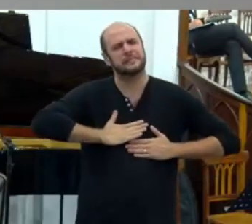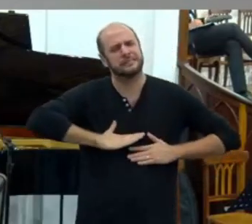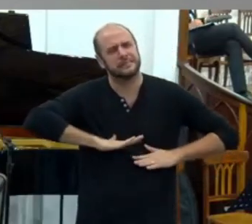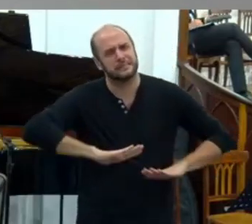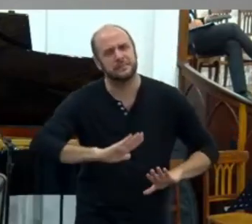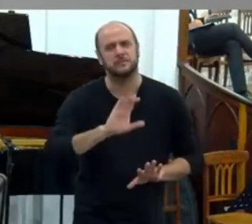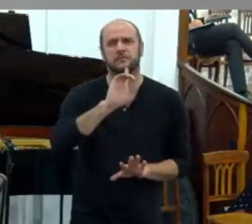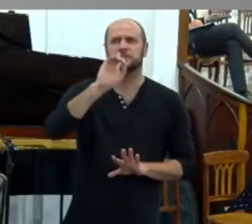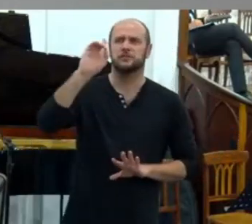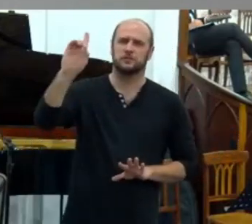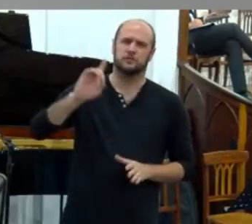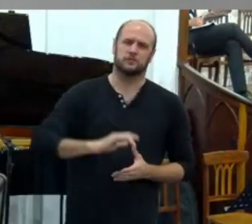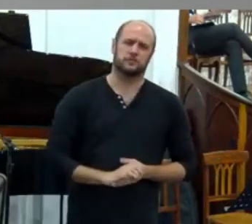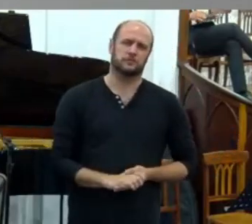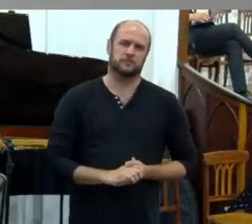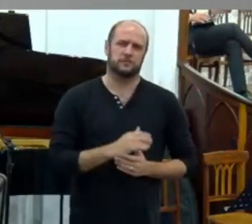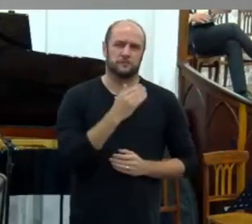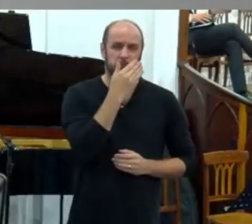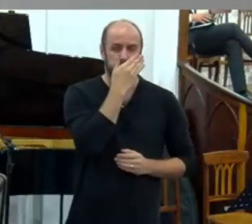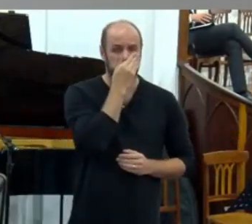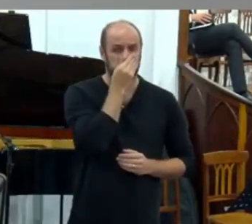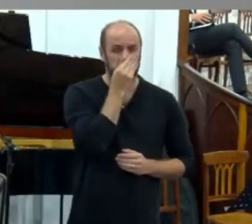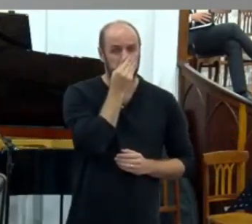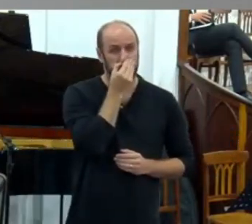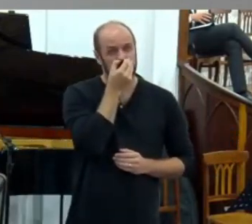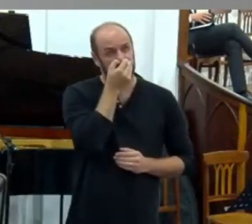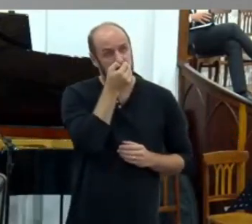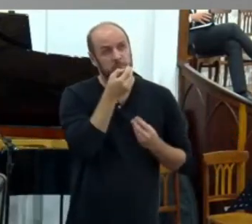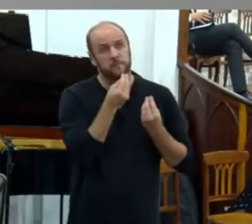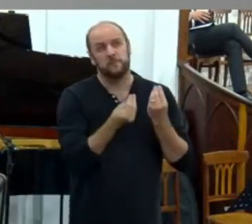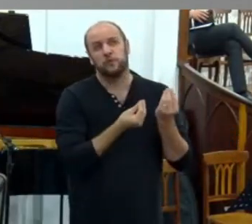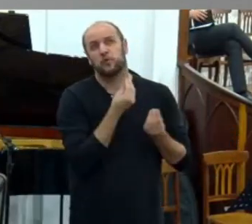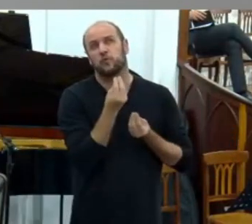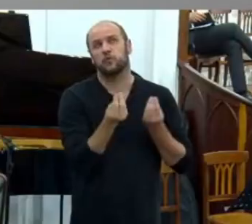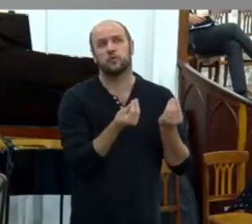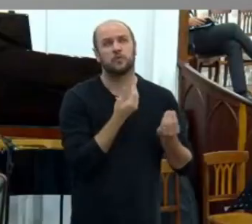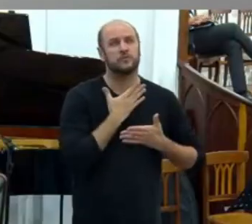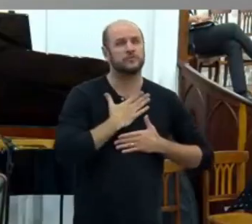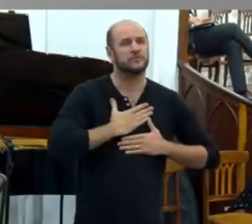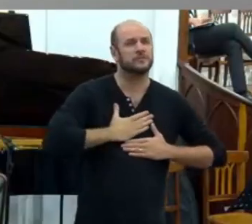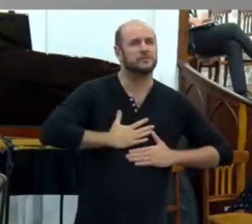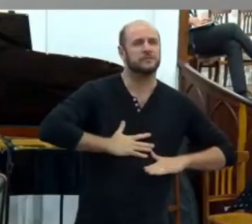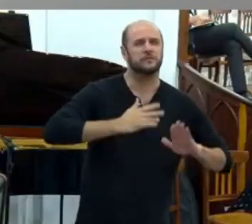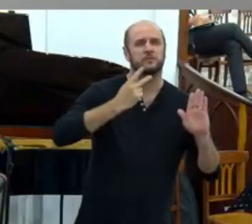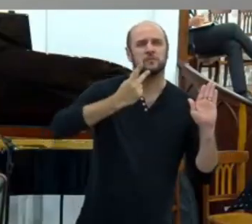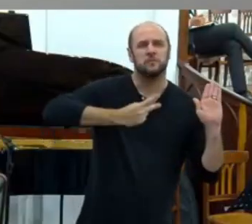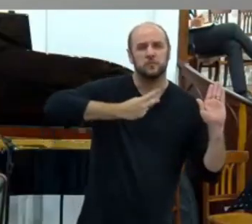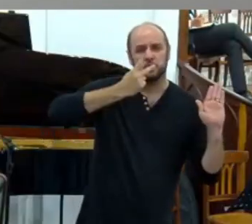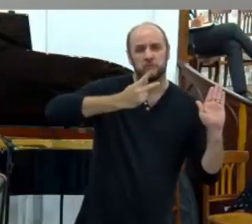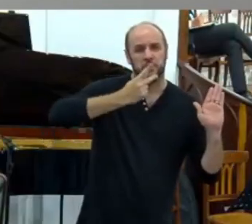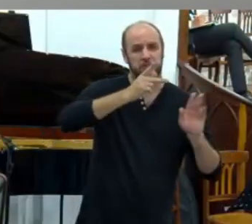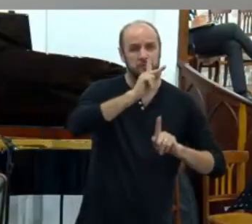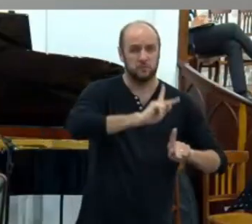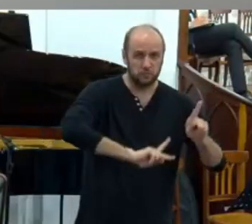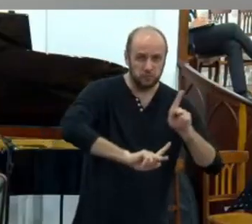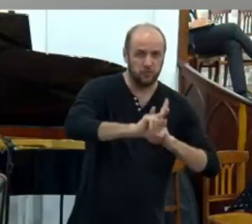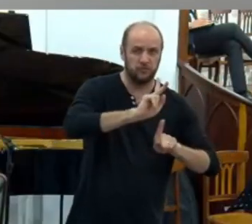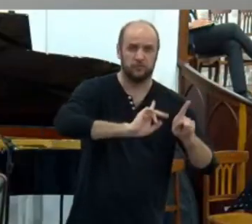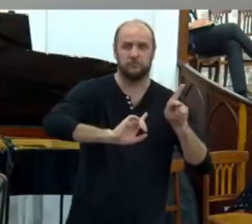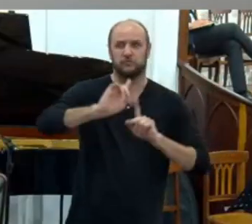de Deus e como esse descanso é prometido ao povo de